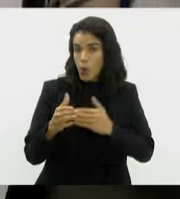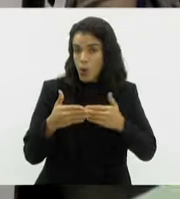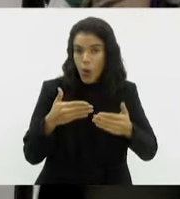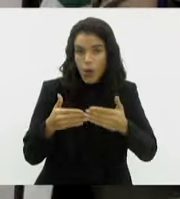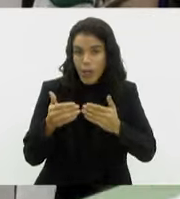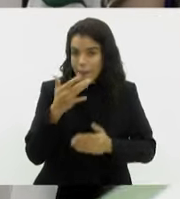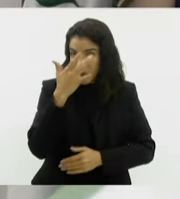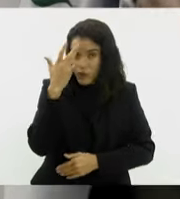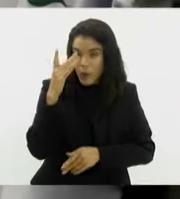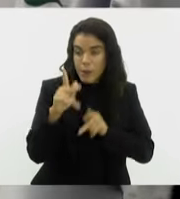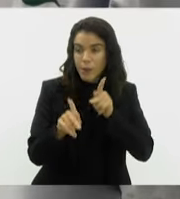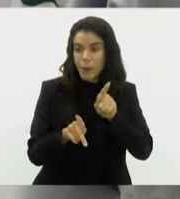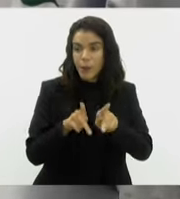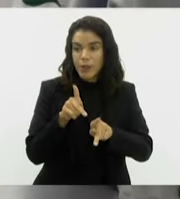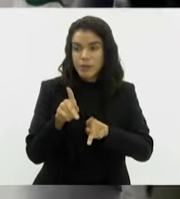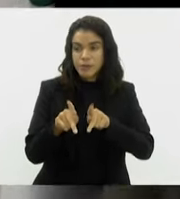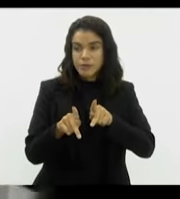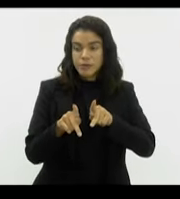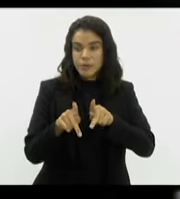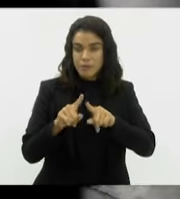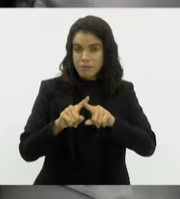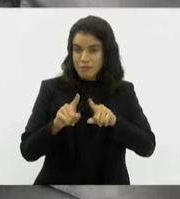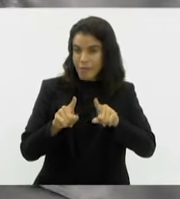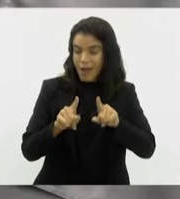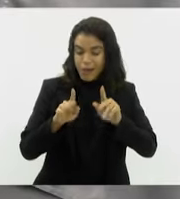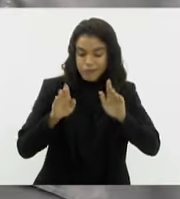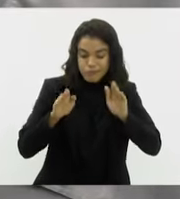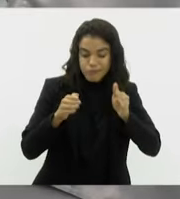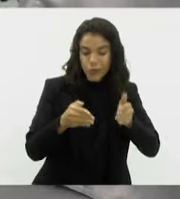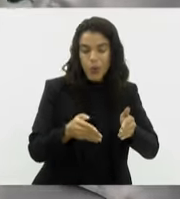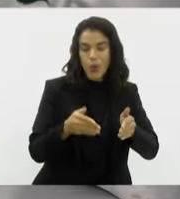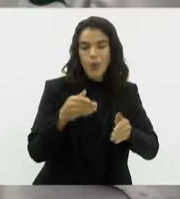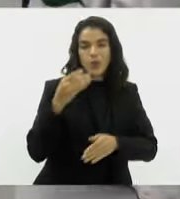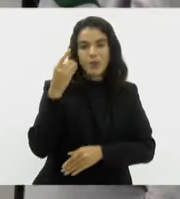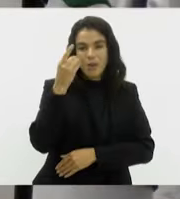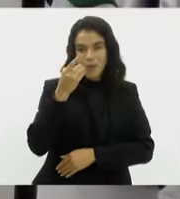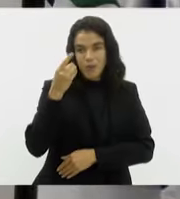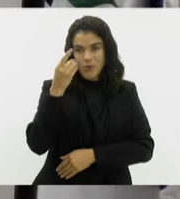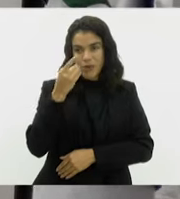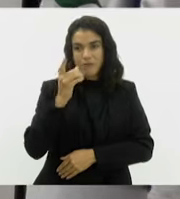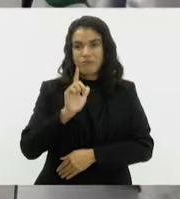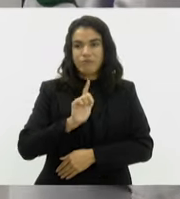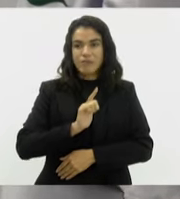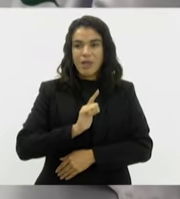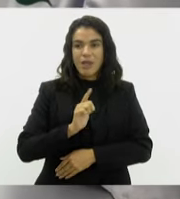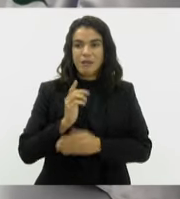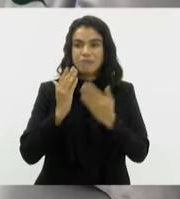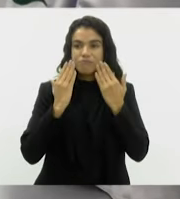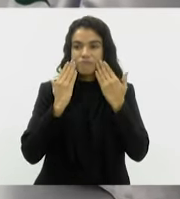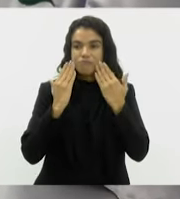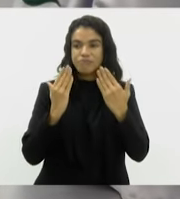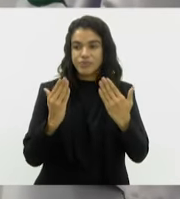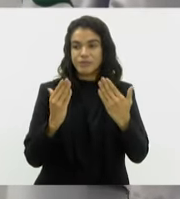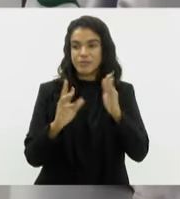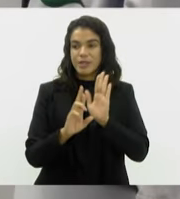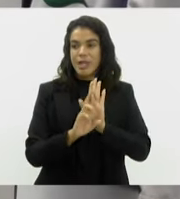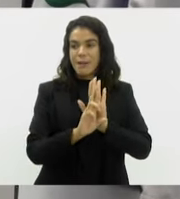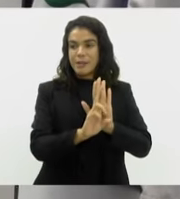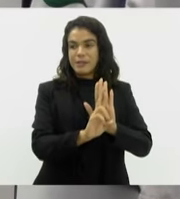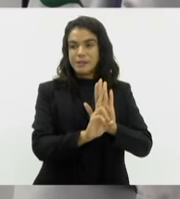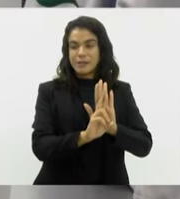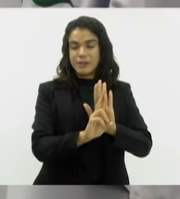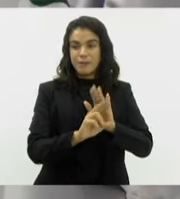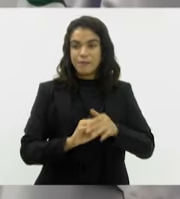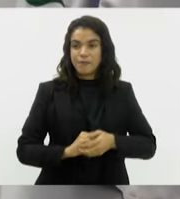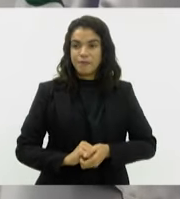povo, mas delimita que o deputado tem a prerrogativa de apresentação de representação. Mas o aprovar